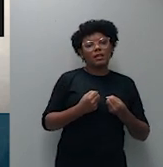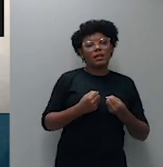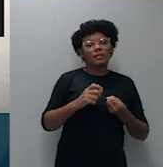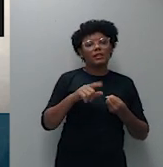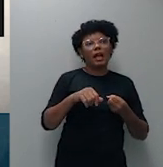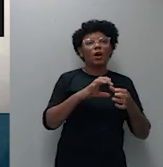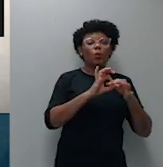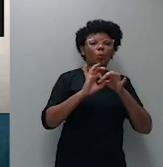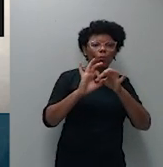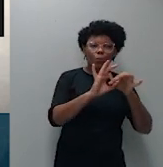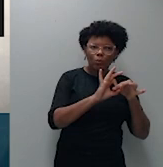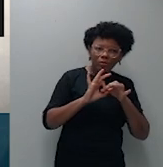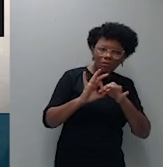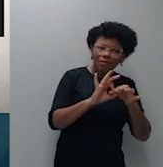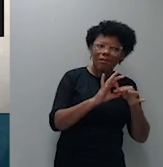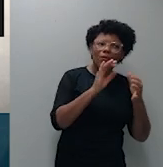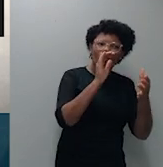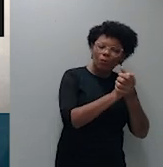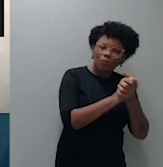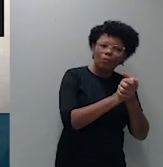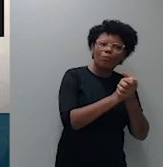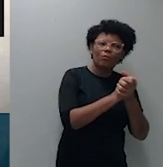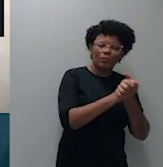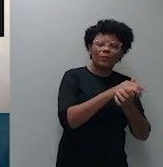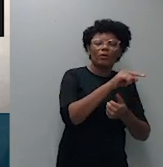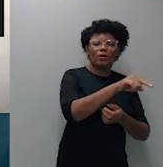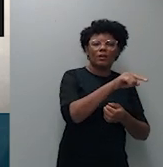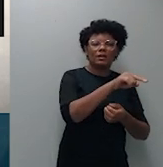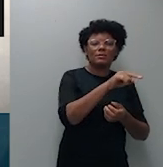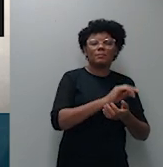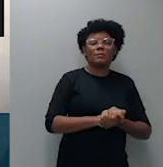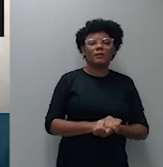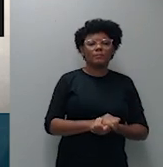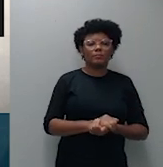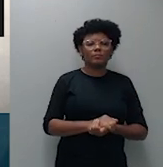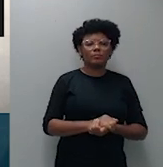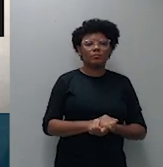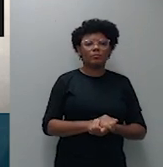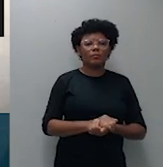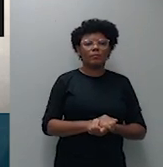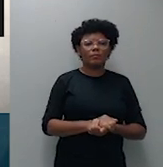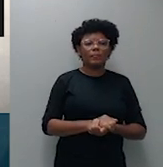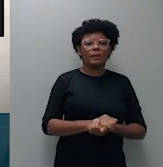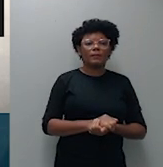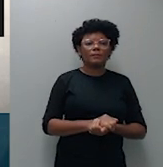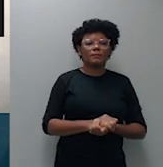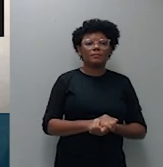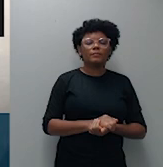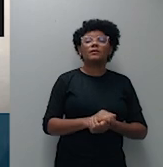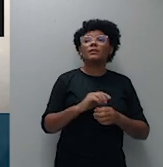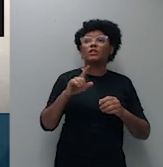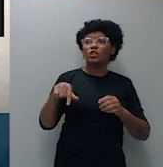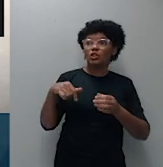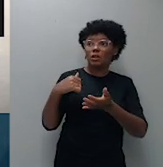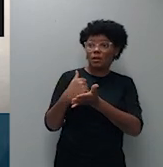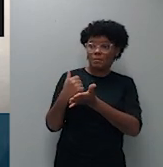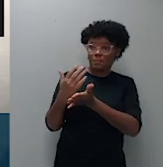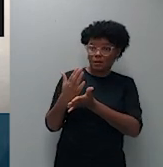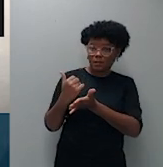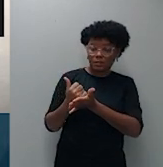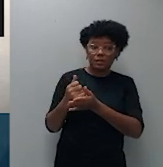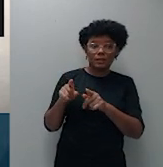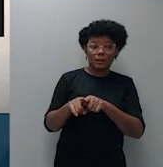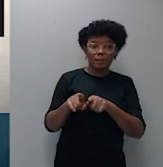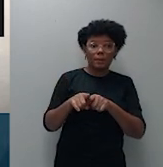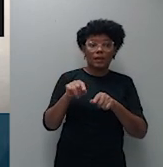na Constância da união estável previsão em Porto menstruação anulatória de partilha em